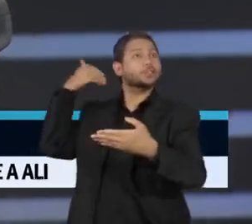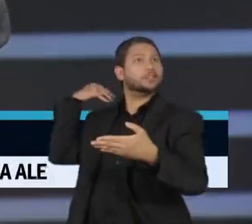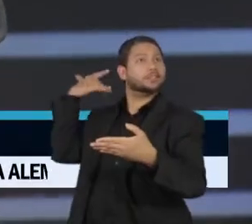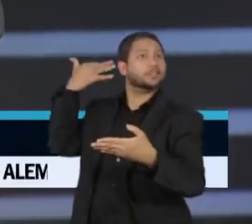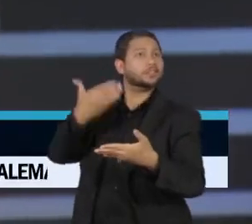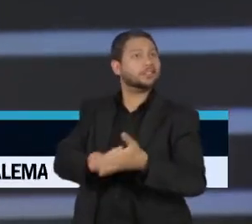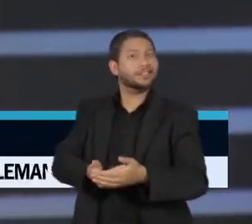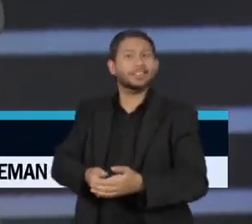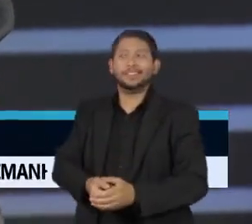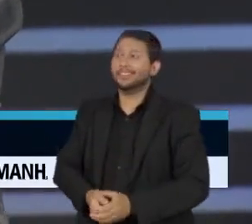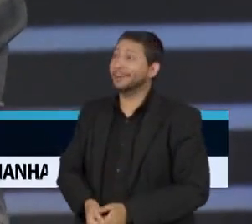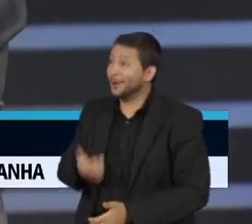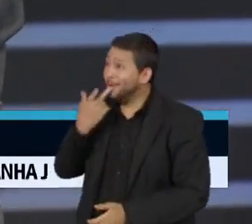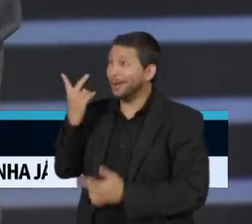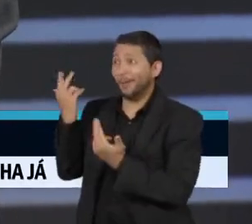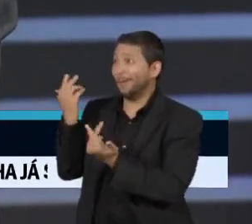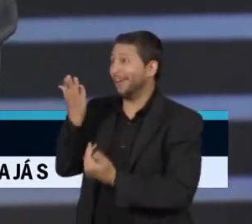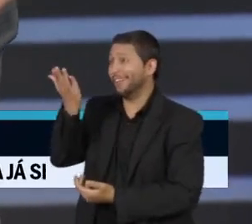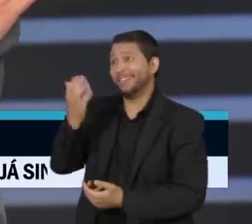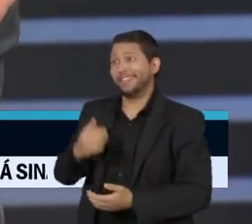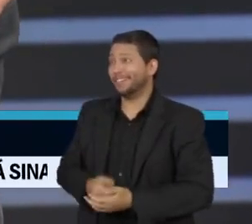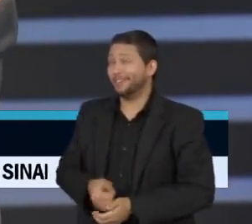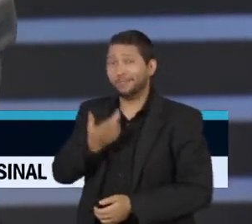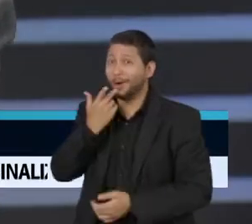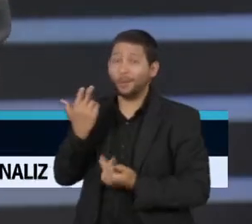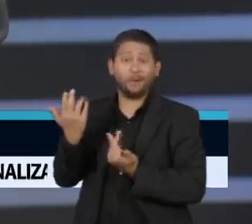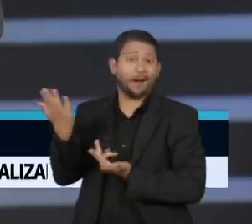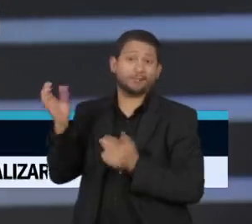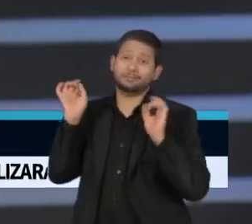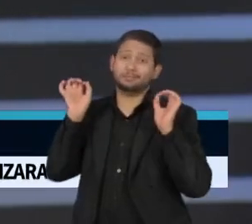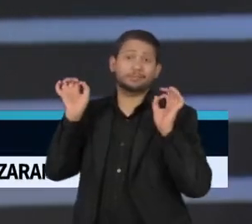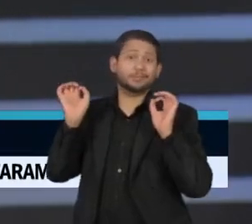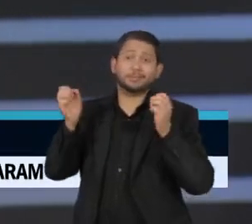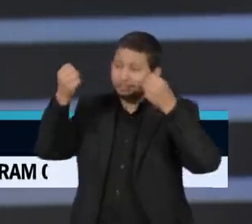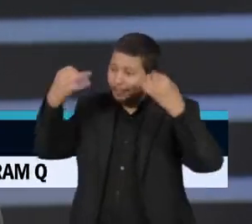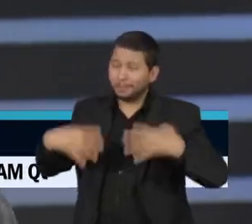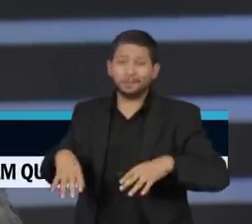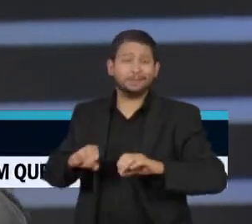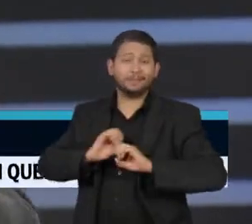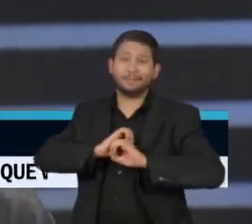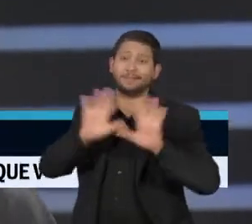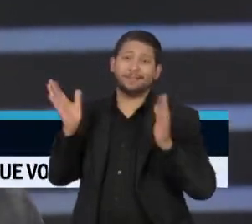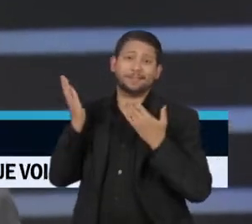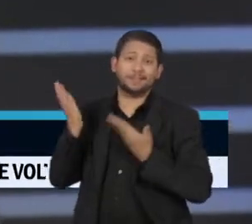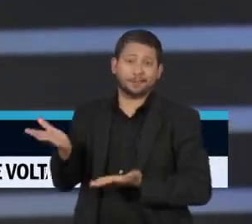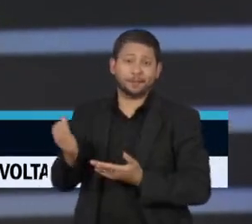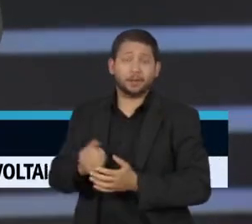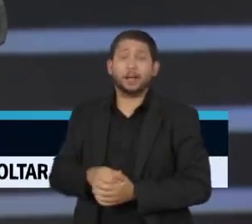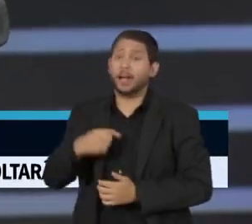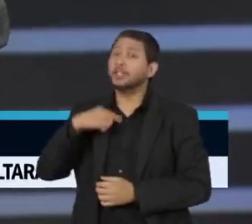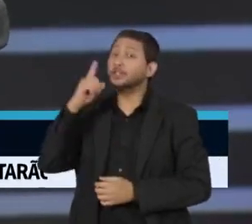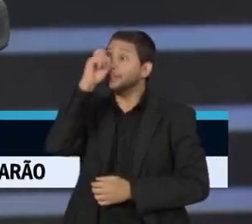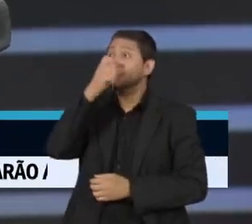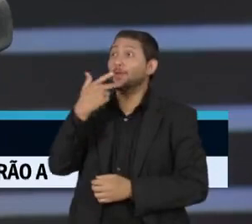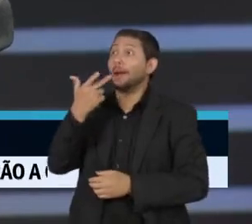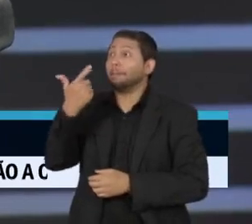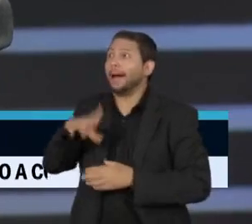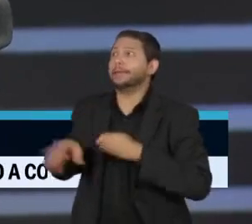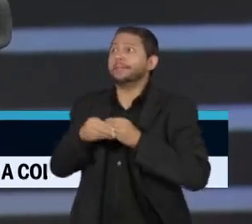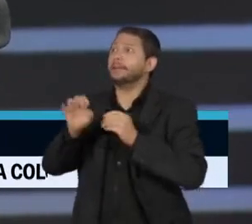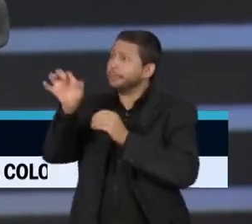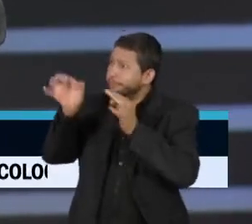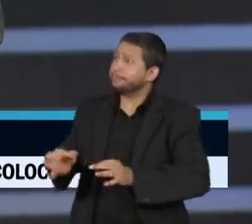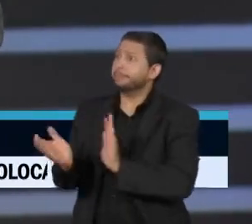sigo entrevistado o relator ele foi brilhante perfeito é o que ele falou é difícil acrescentar alguma coisa